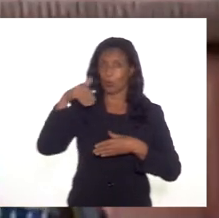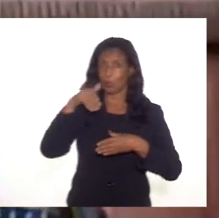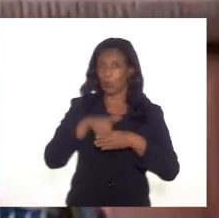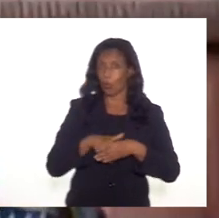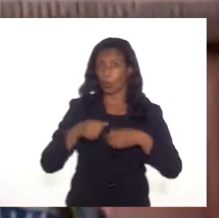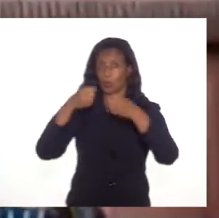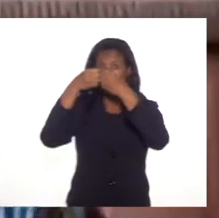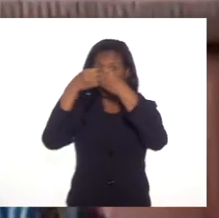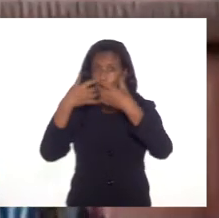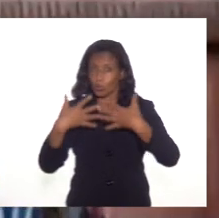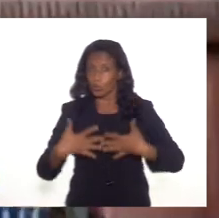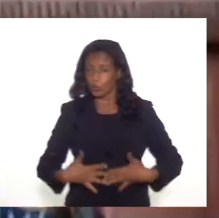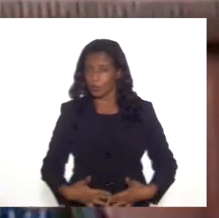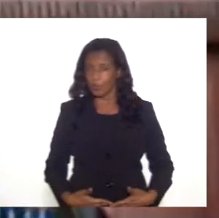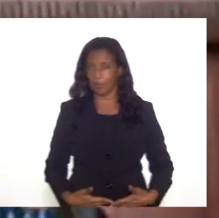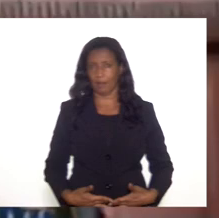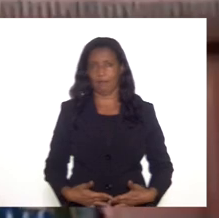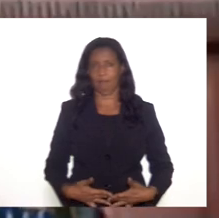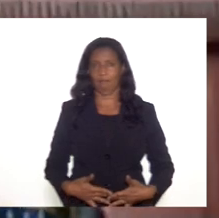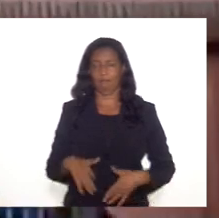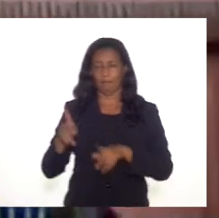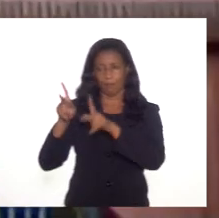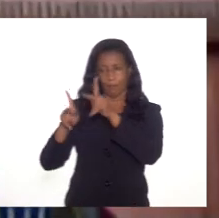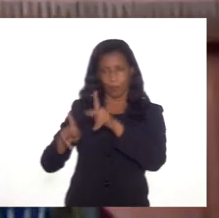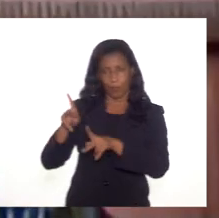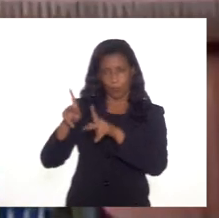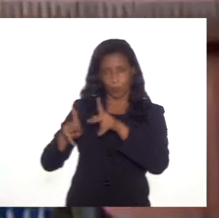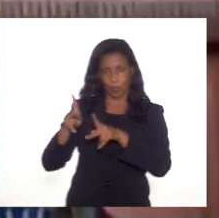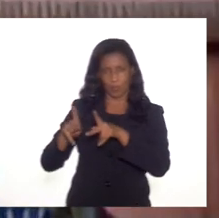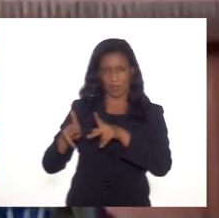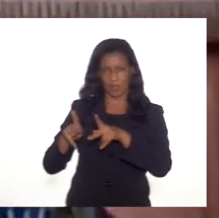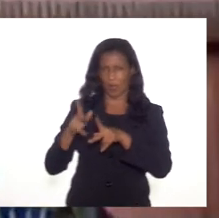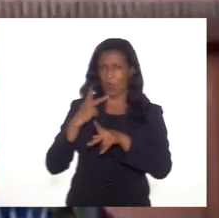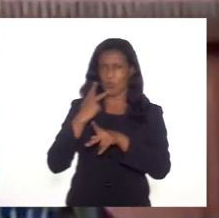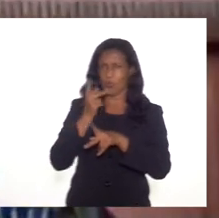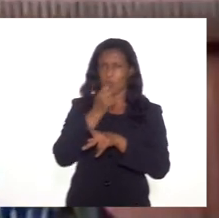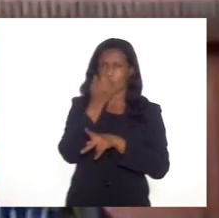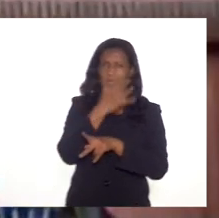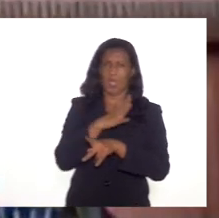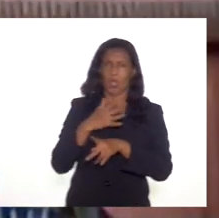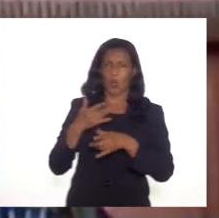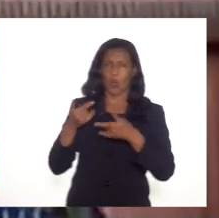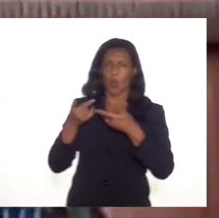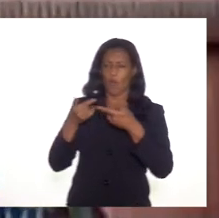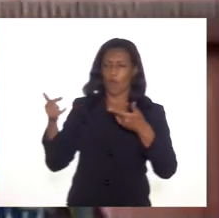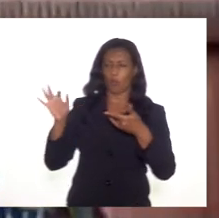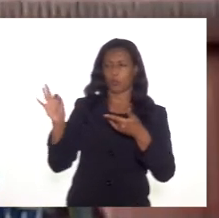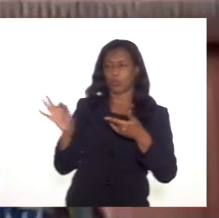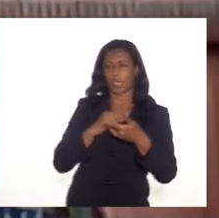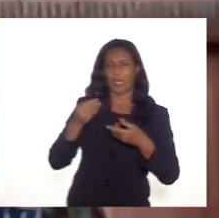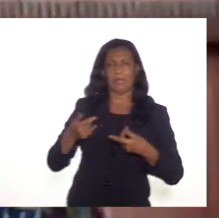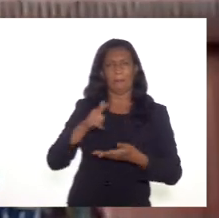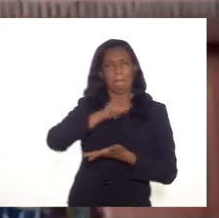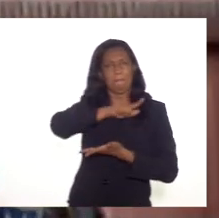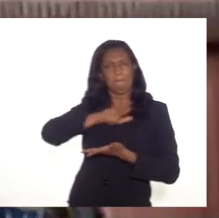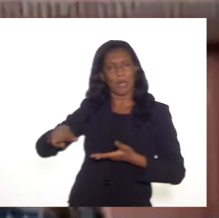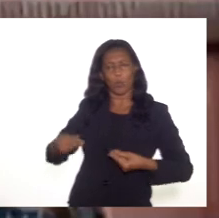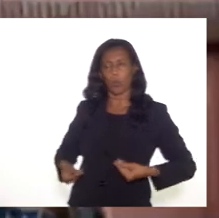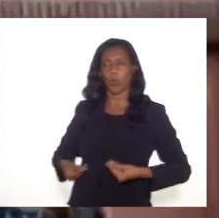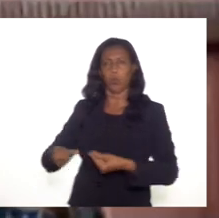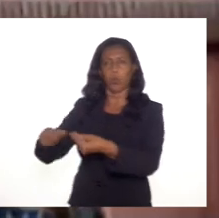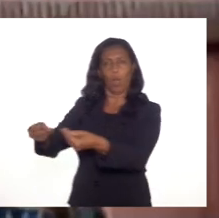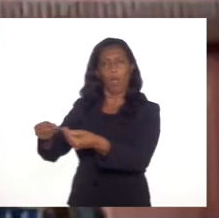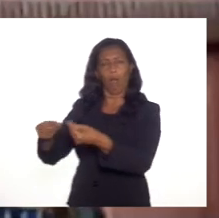para a população do Estado do Rio de Janeiro que nós demos um cheque em branco como confiança de que o Rio de